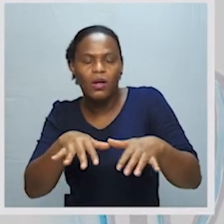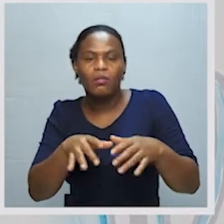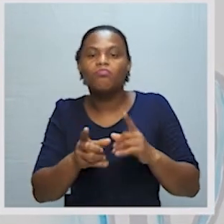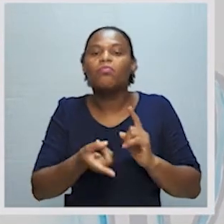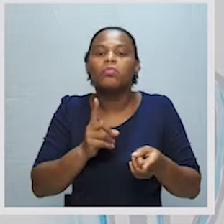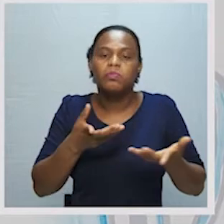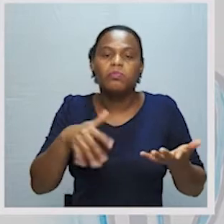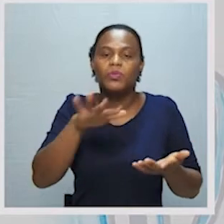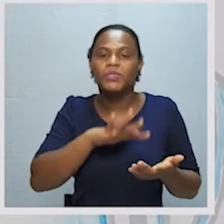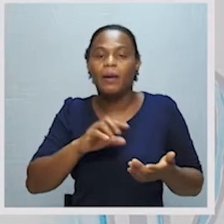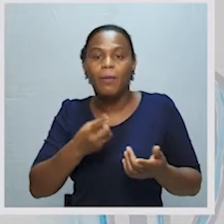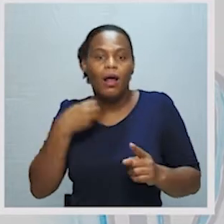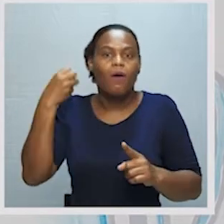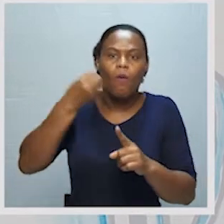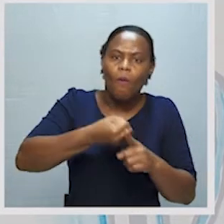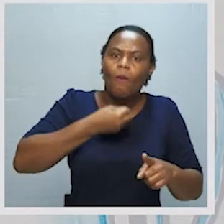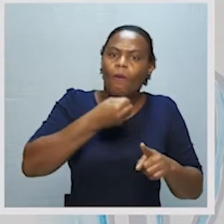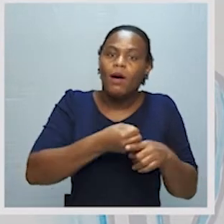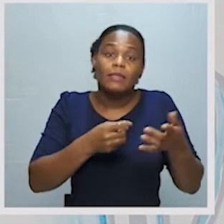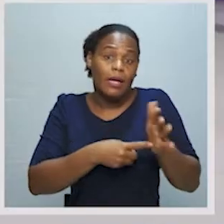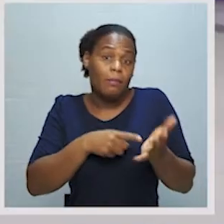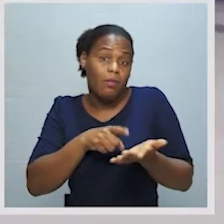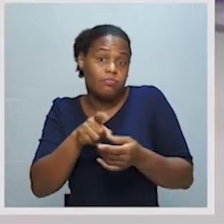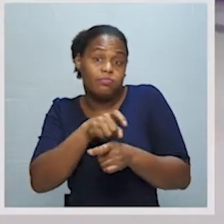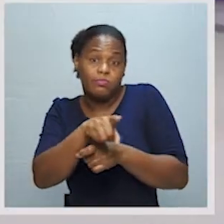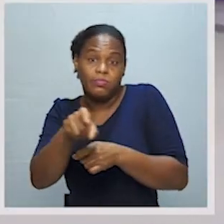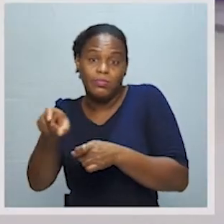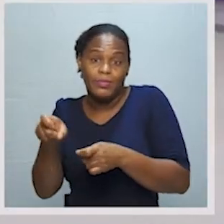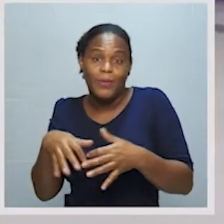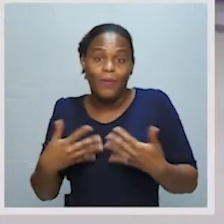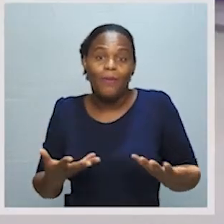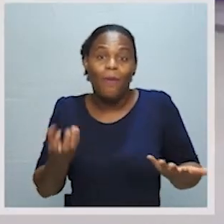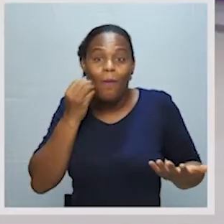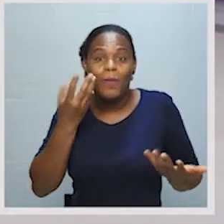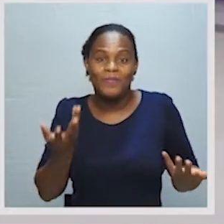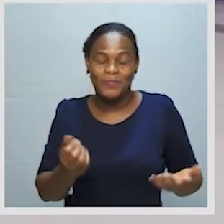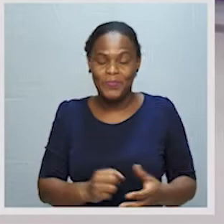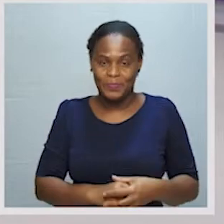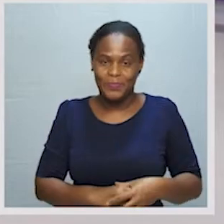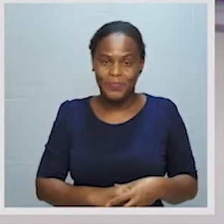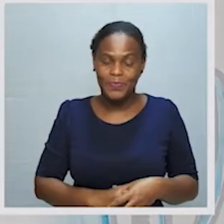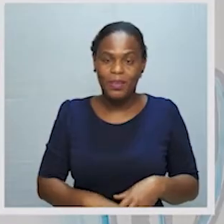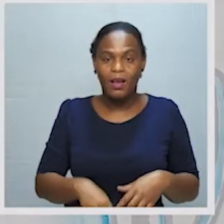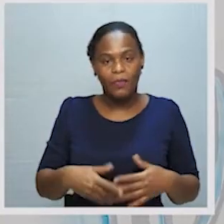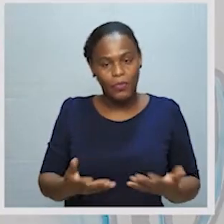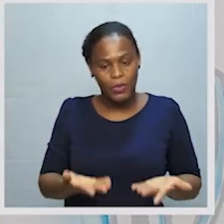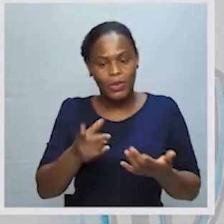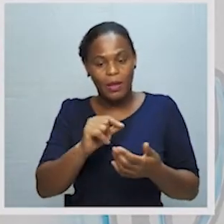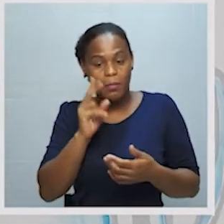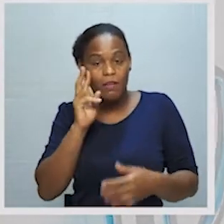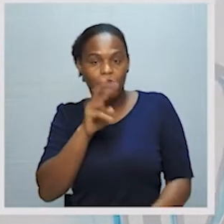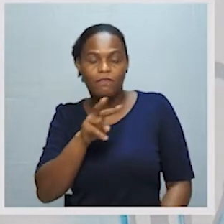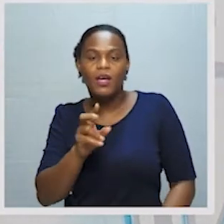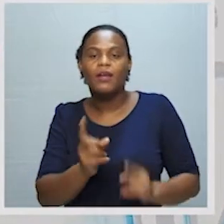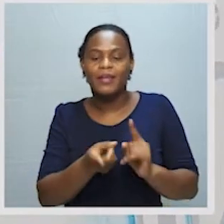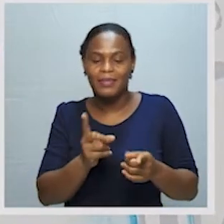E o que é utilizado para combater a pandemia de Covid-19. Então, vamos